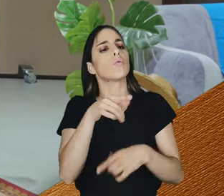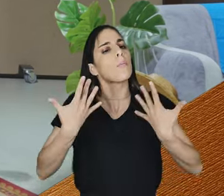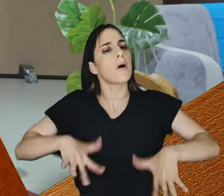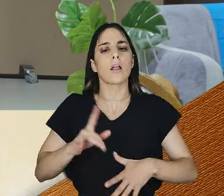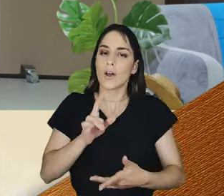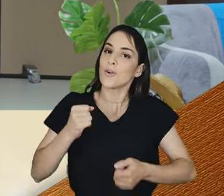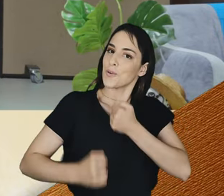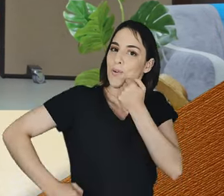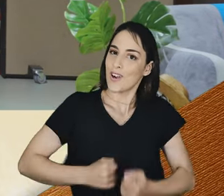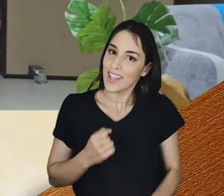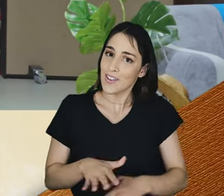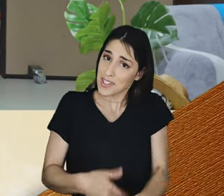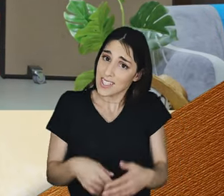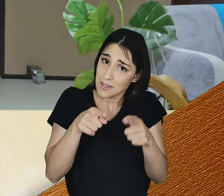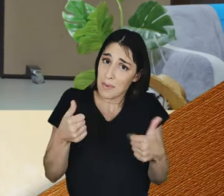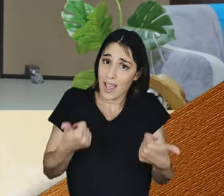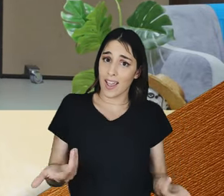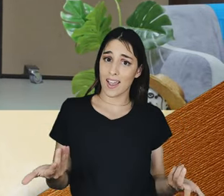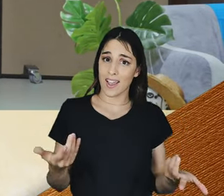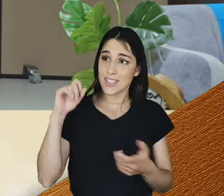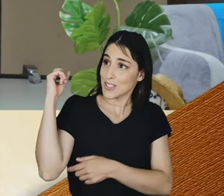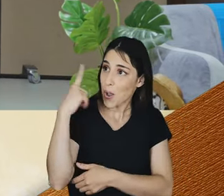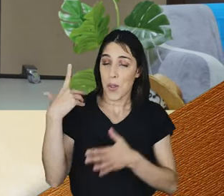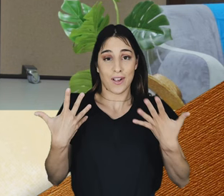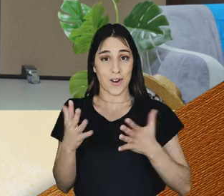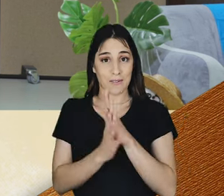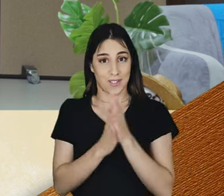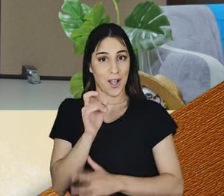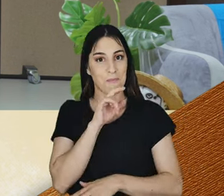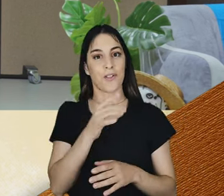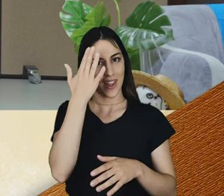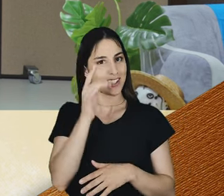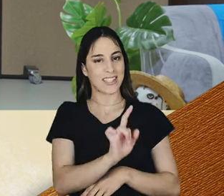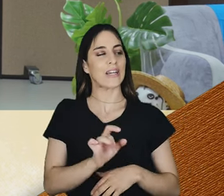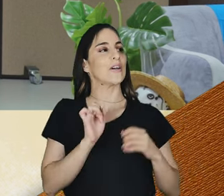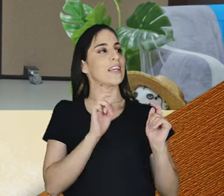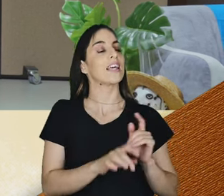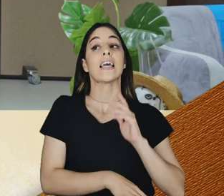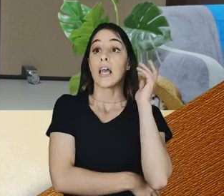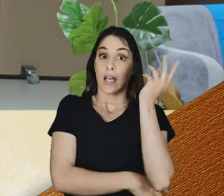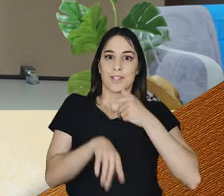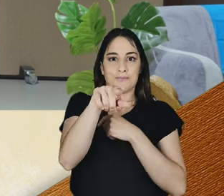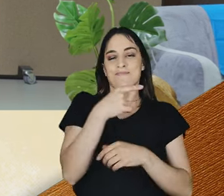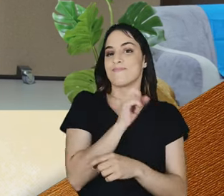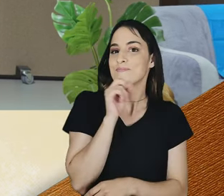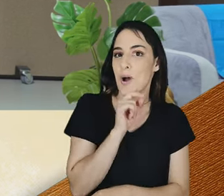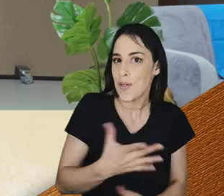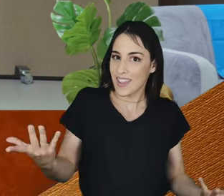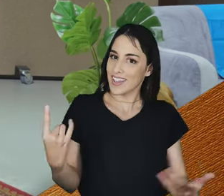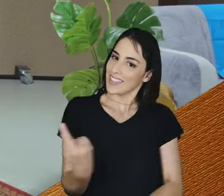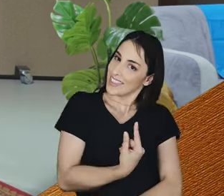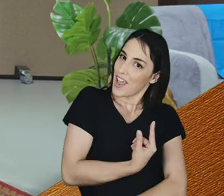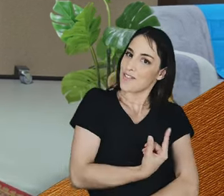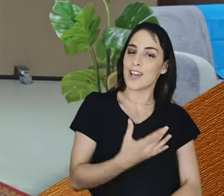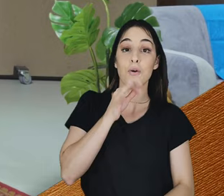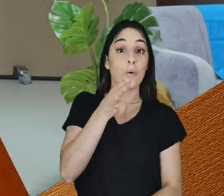não fazia mal a ninguém ainda, agora com o sol e tudo, o que é que tu achas, não? Ok. E vocês já sabem que podem... E